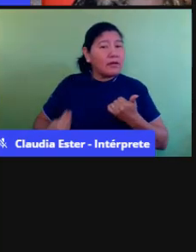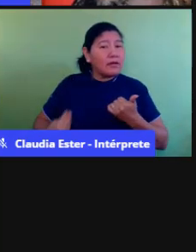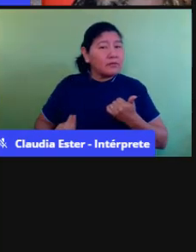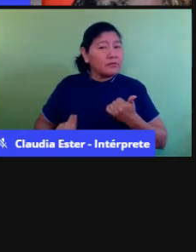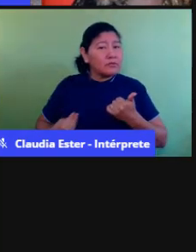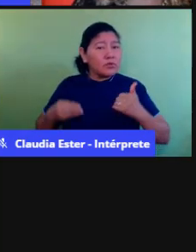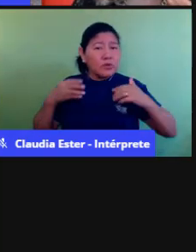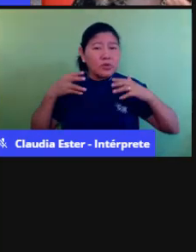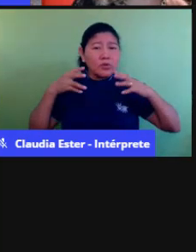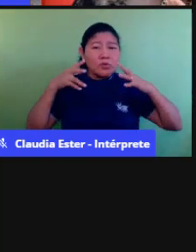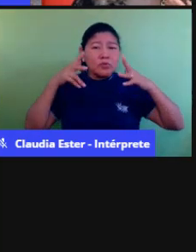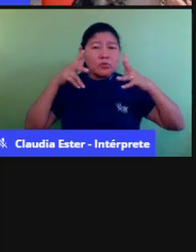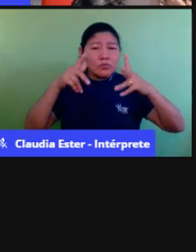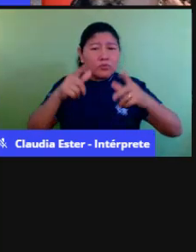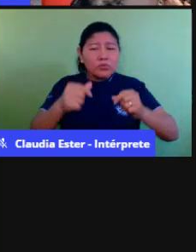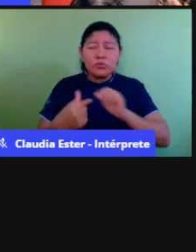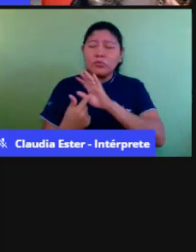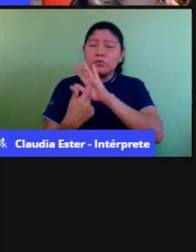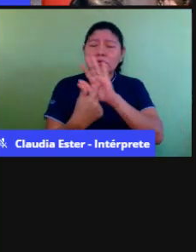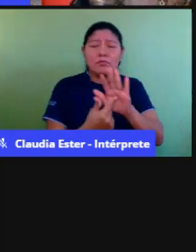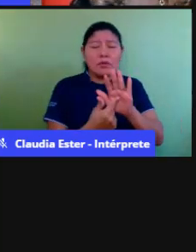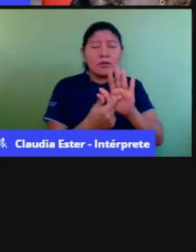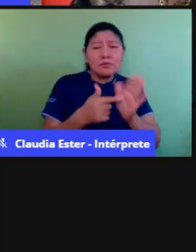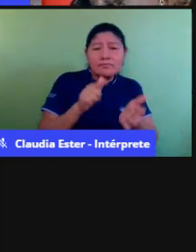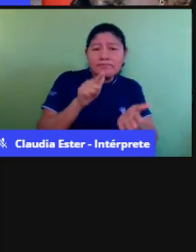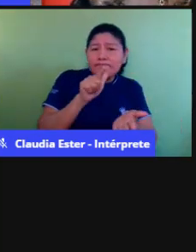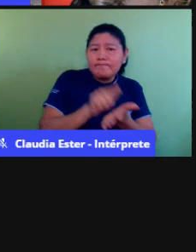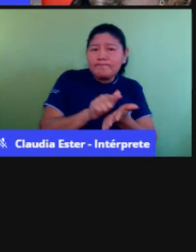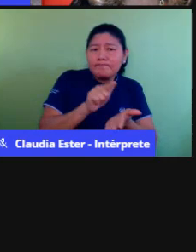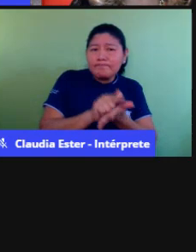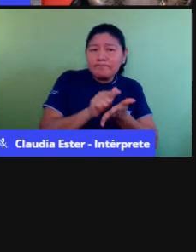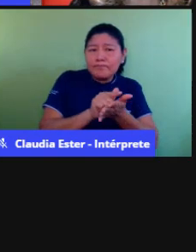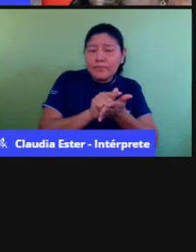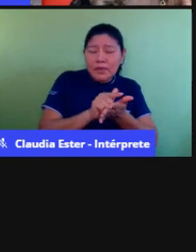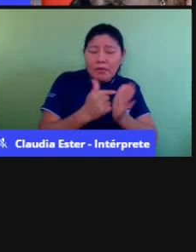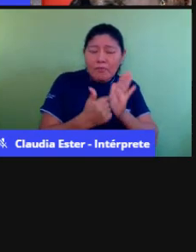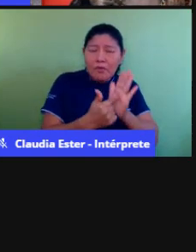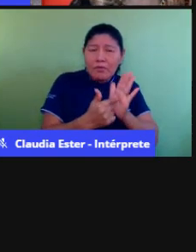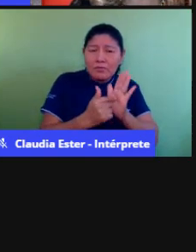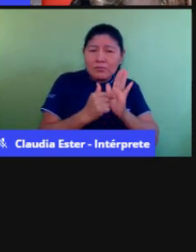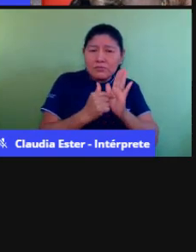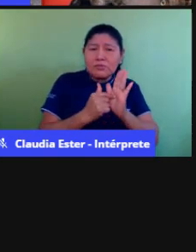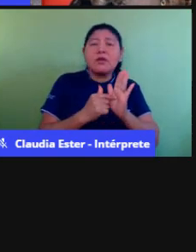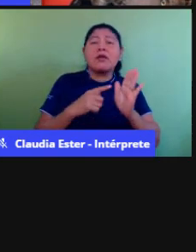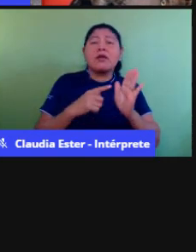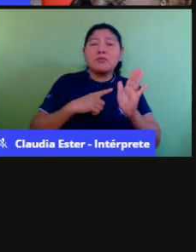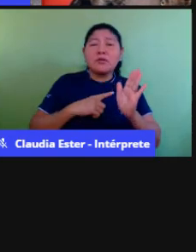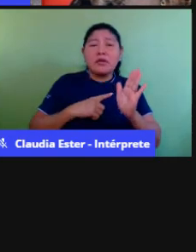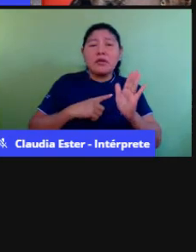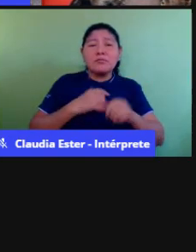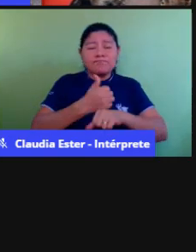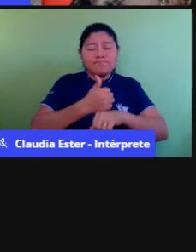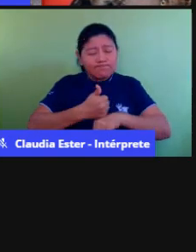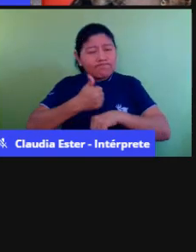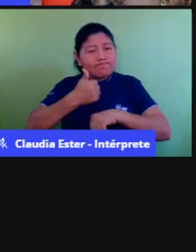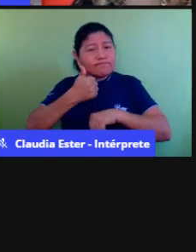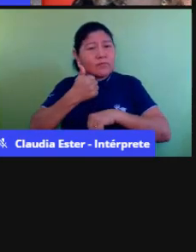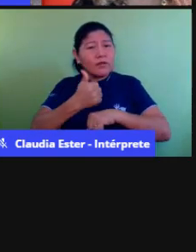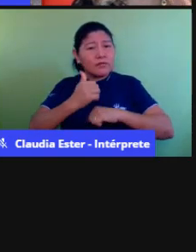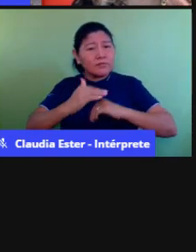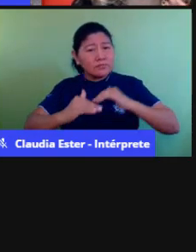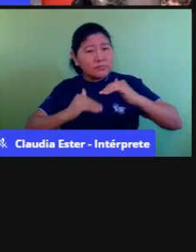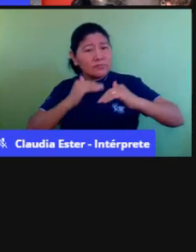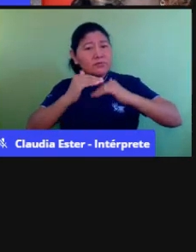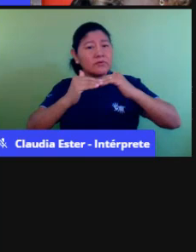no papel está ligada à apreensão e domínio corporal, como um todo, a sua capacidade de